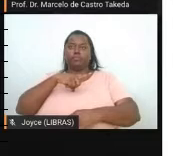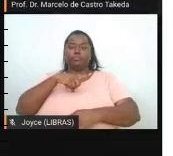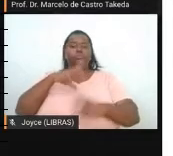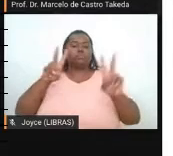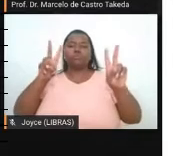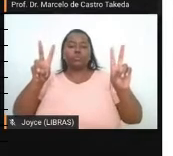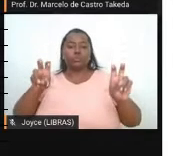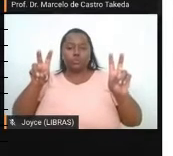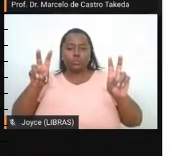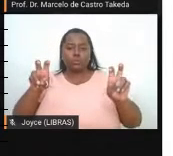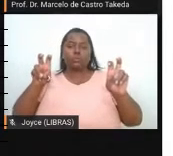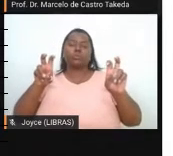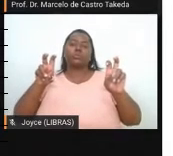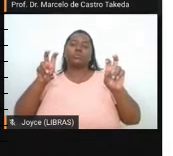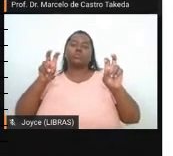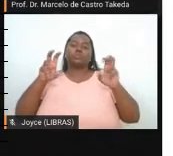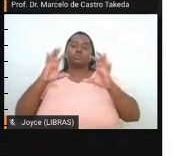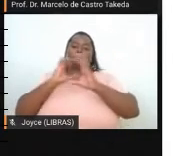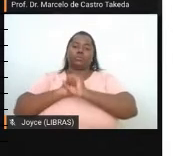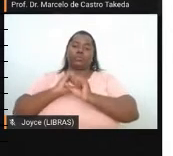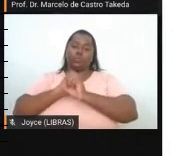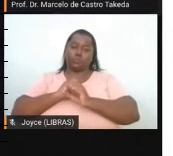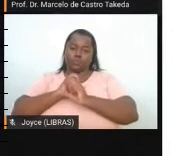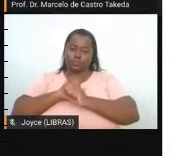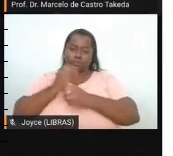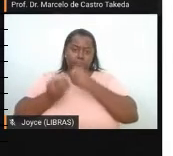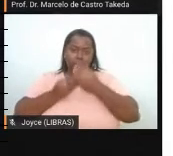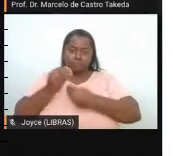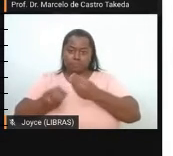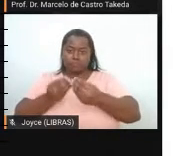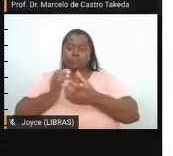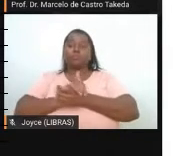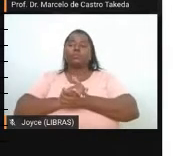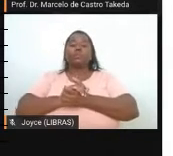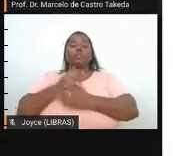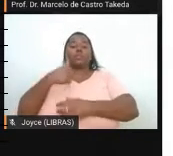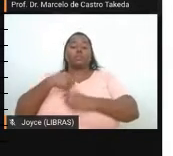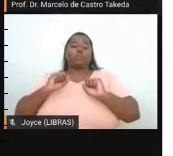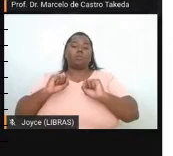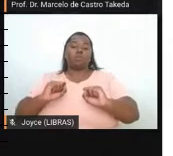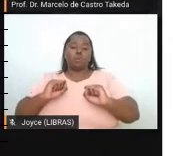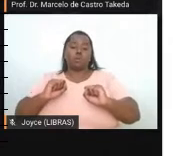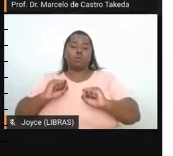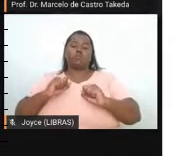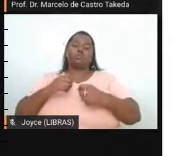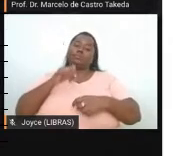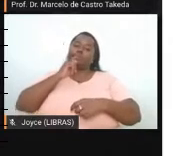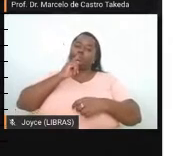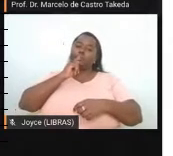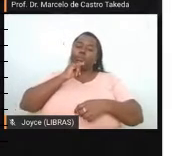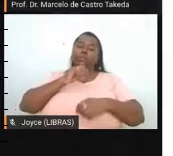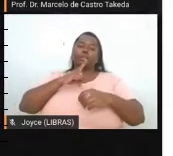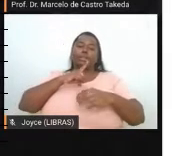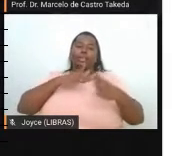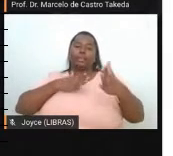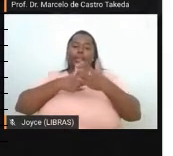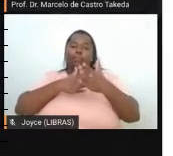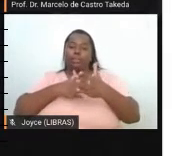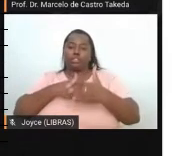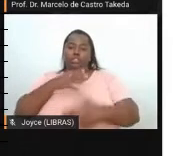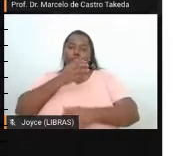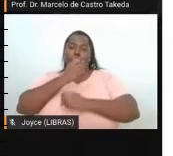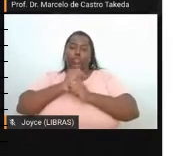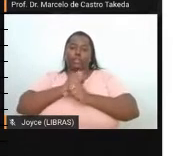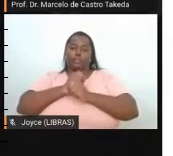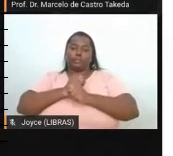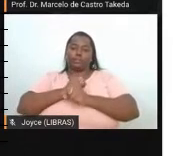respeito das notas. Eu posso, a partir de limite de notas, estabelecer o aluno